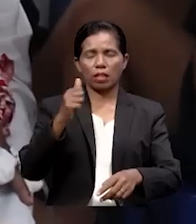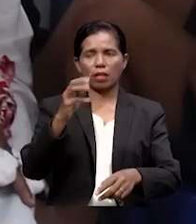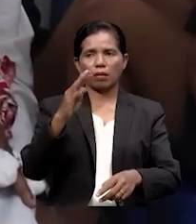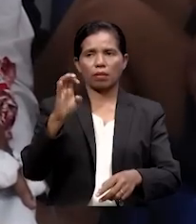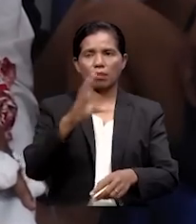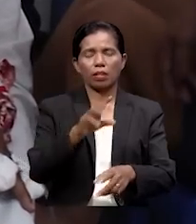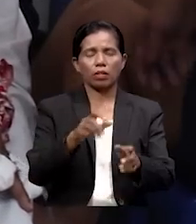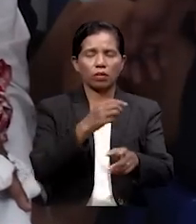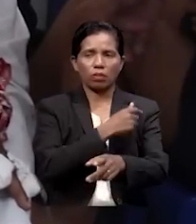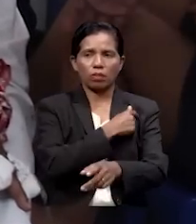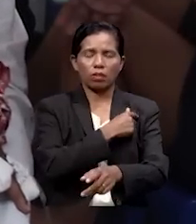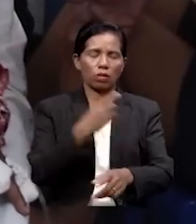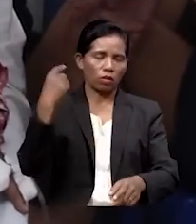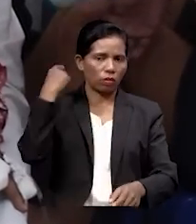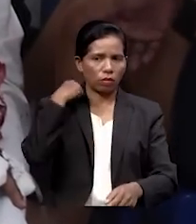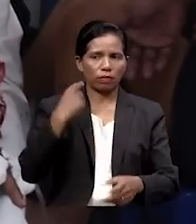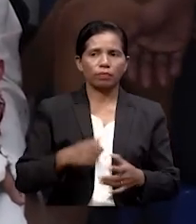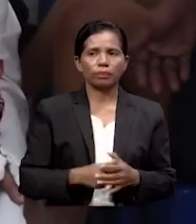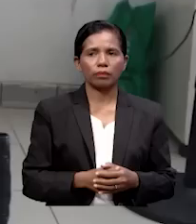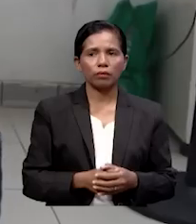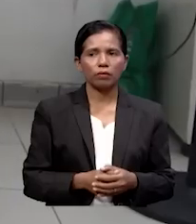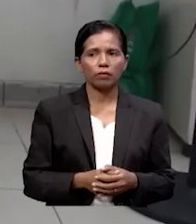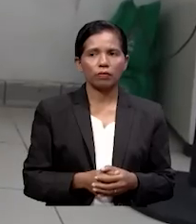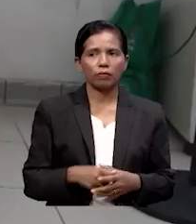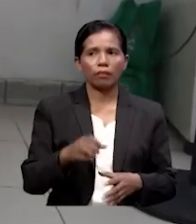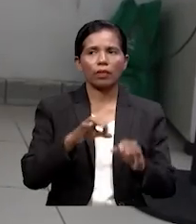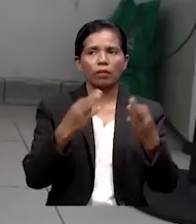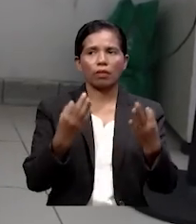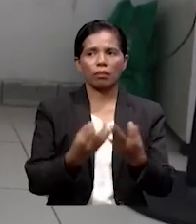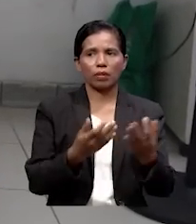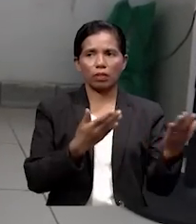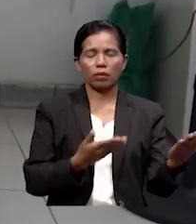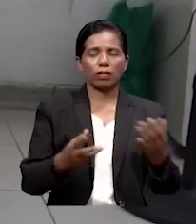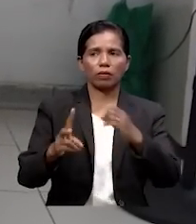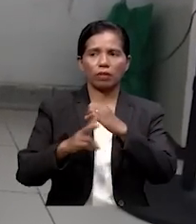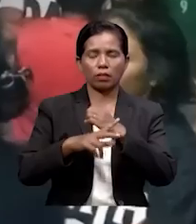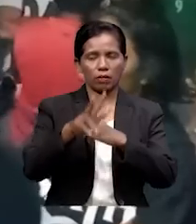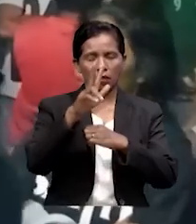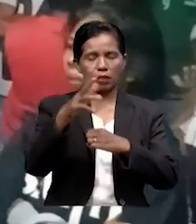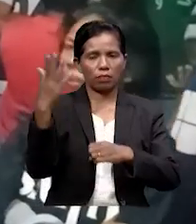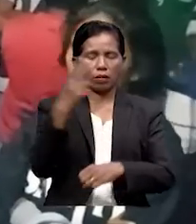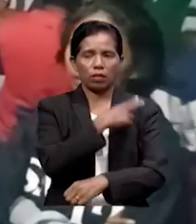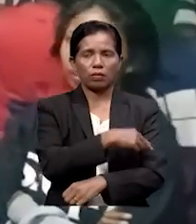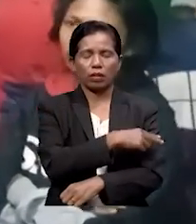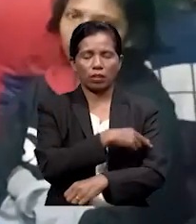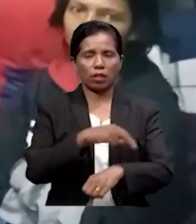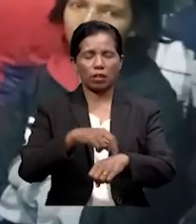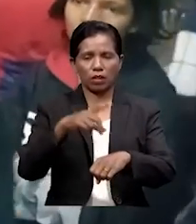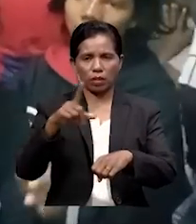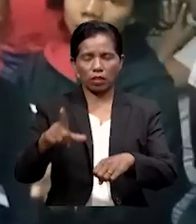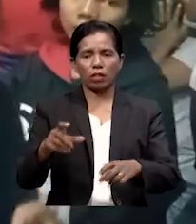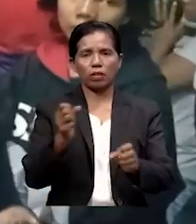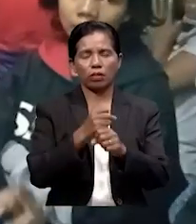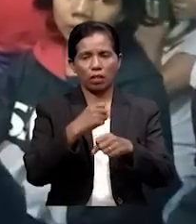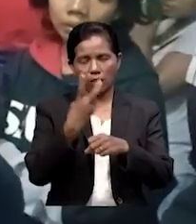e hakabas no kotuklaran. Hafoin acontecimento ne, família Loriqueras vítima na entolo ba Hospital Nacional Guido Valadares, hodi